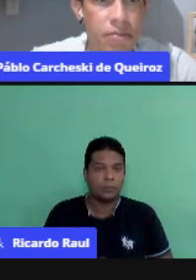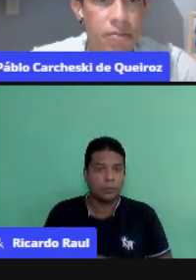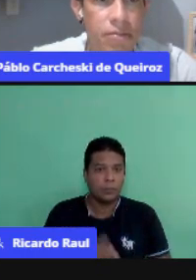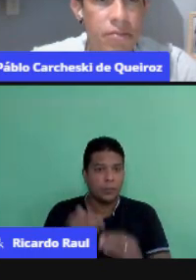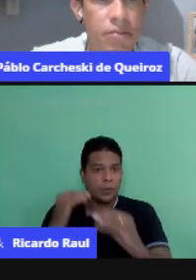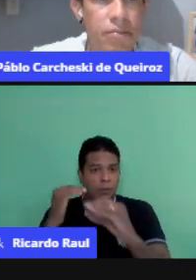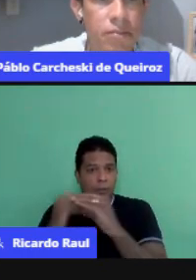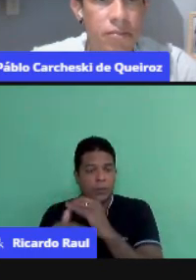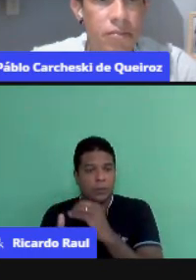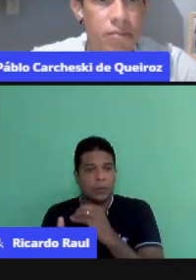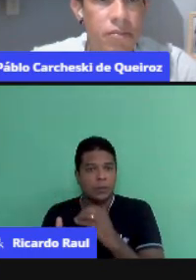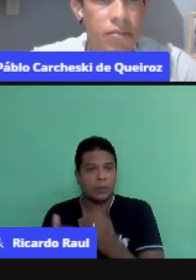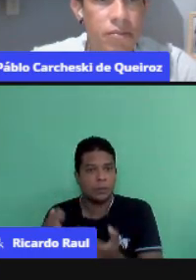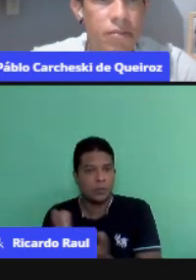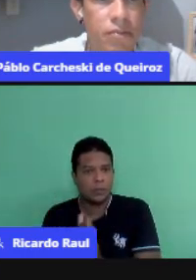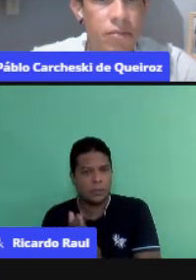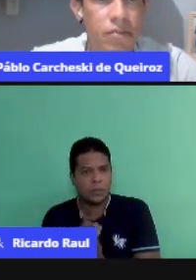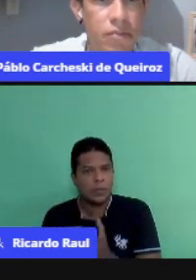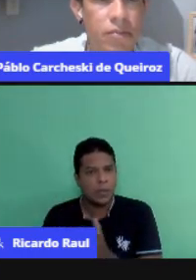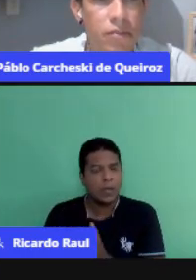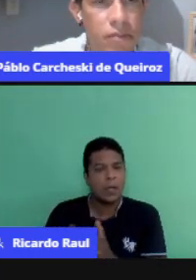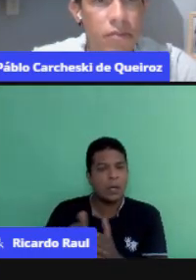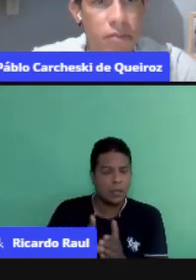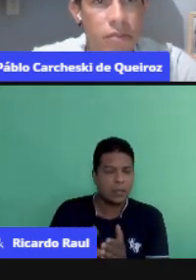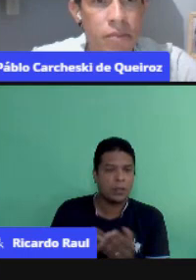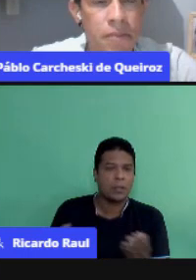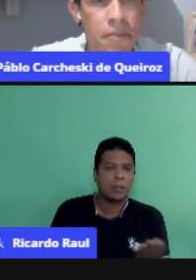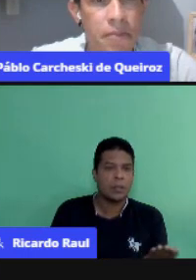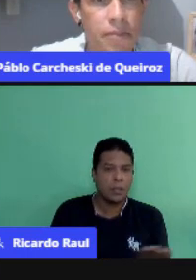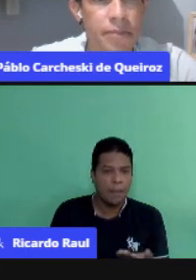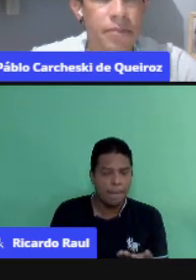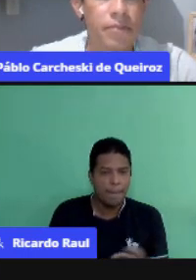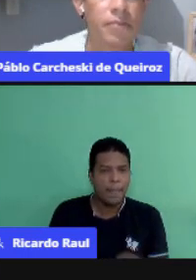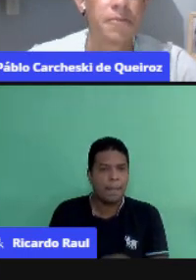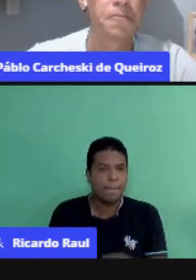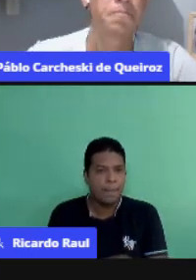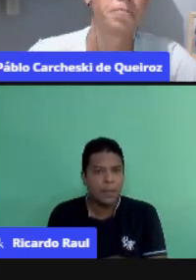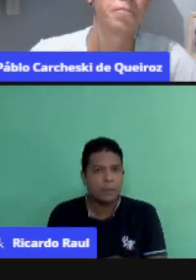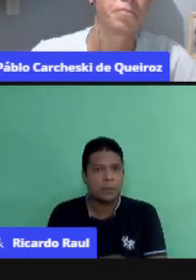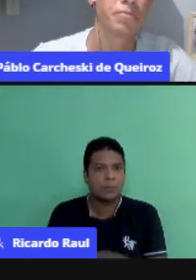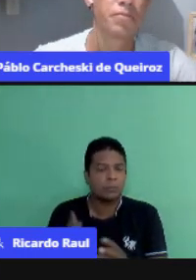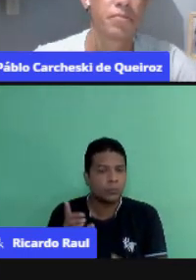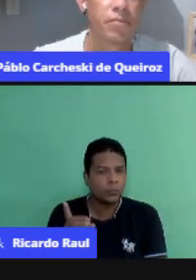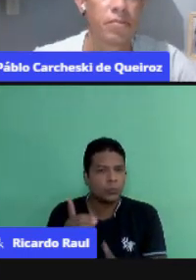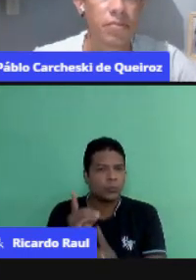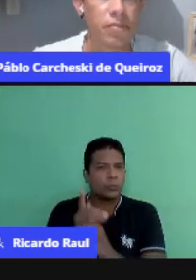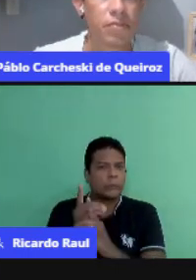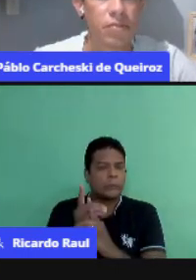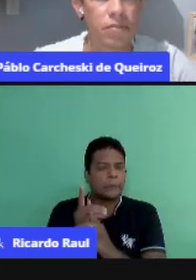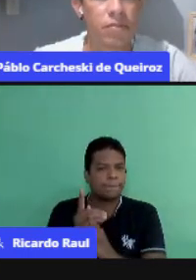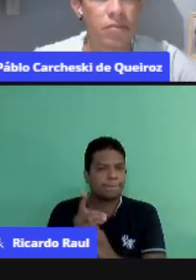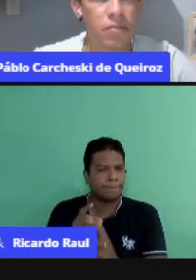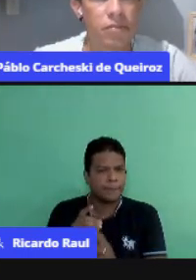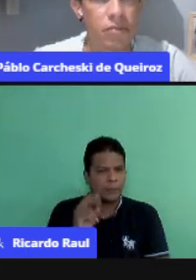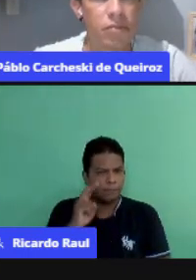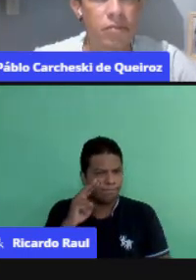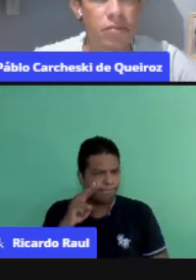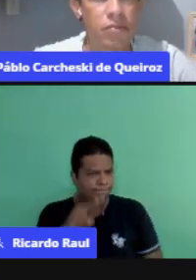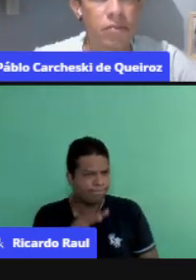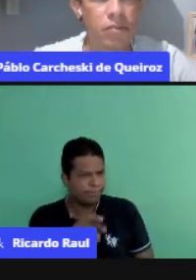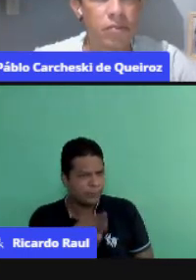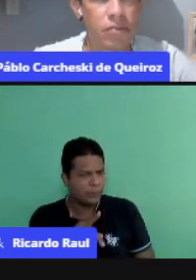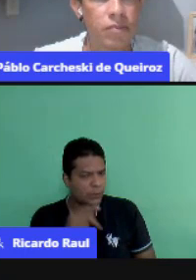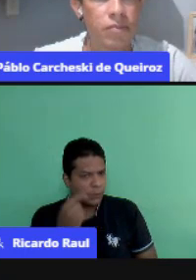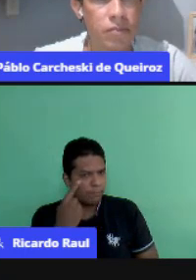os cadernos, e aí mesmo até antes de ter esses cadernos, quando ele encontrava alguma divergência que ele achava interessante